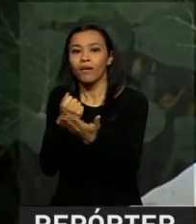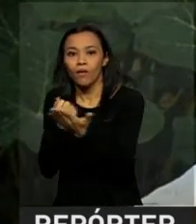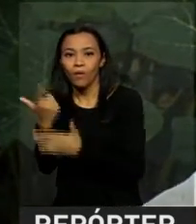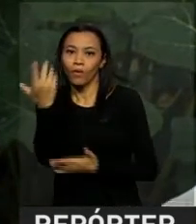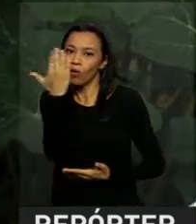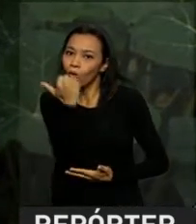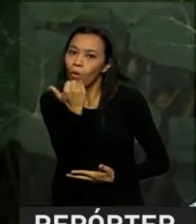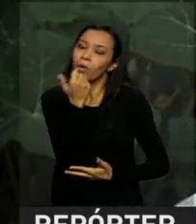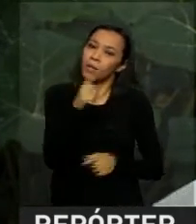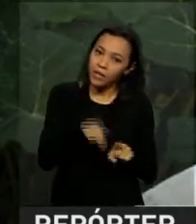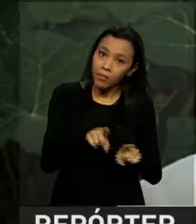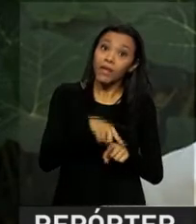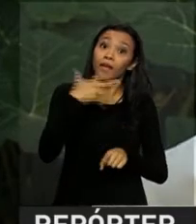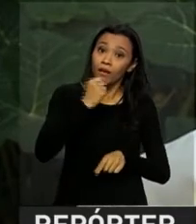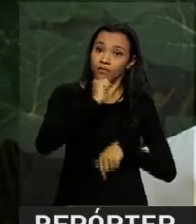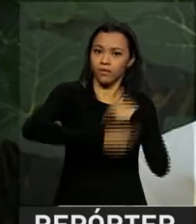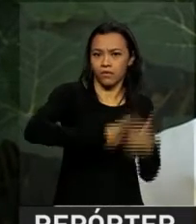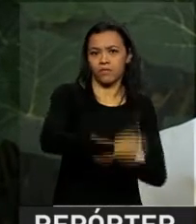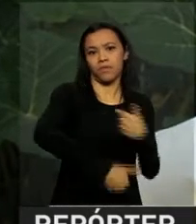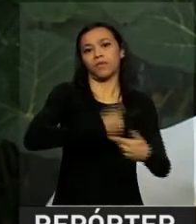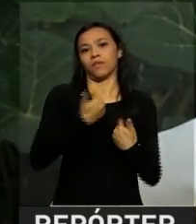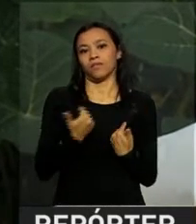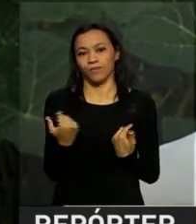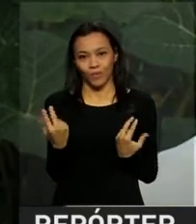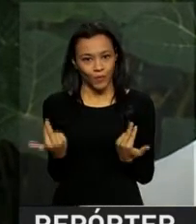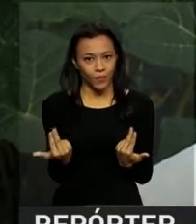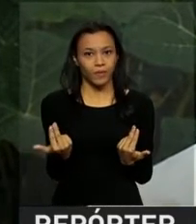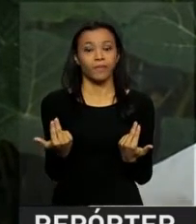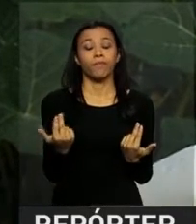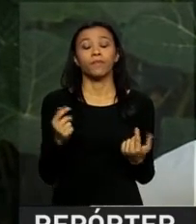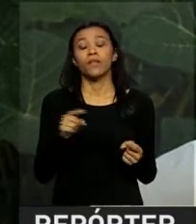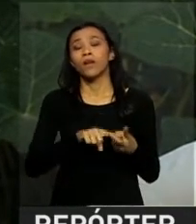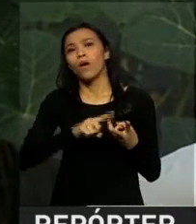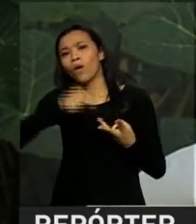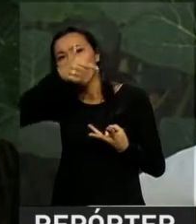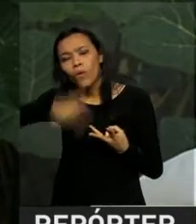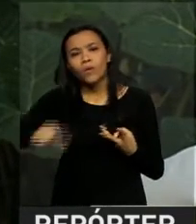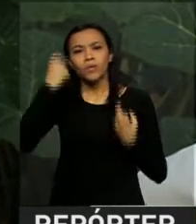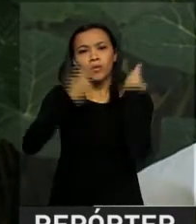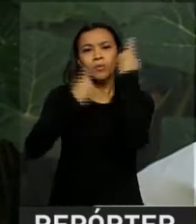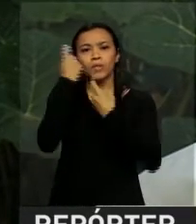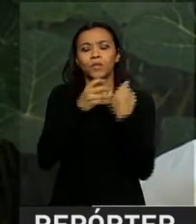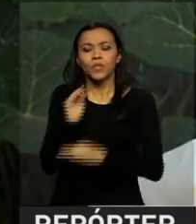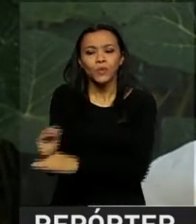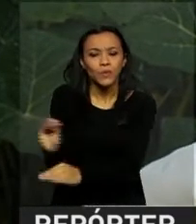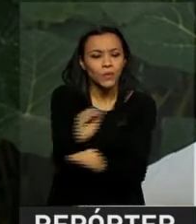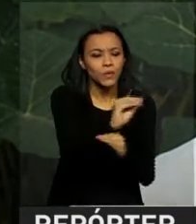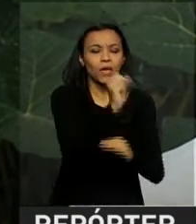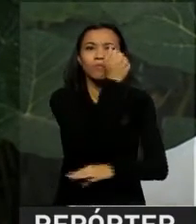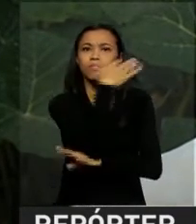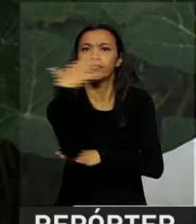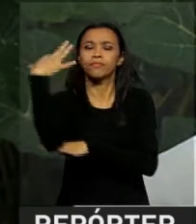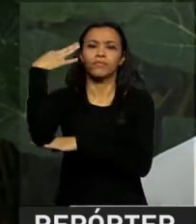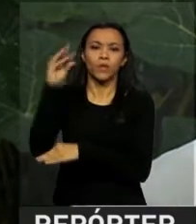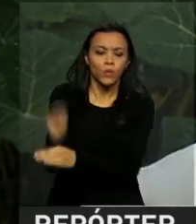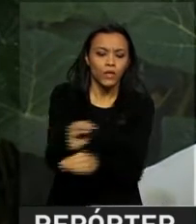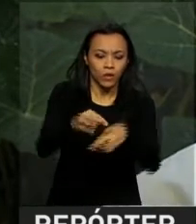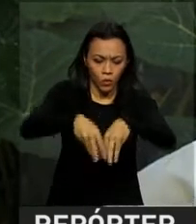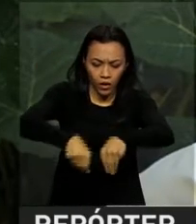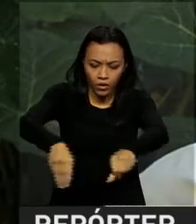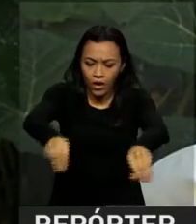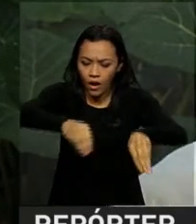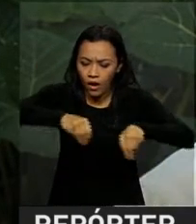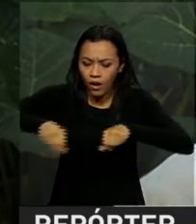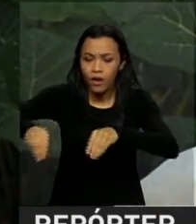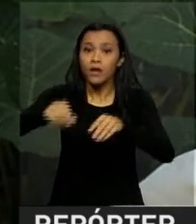também quem produz. Nós temos as questões ambientais, né? A preocupação com a biodiversidade, conservação do solo e da água,